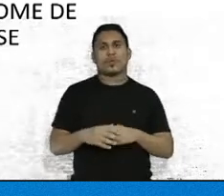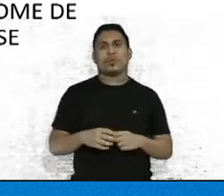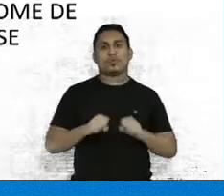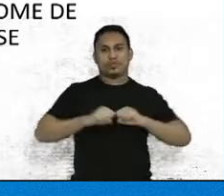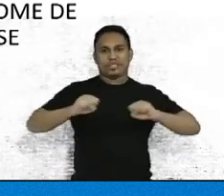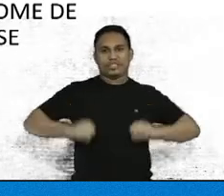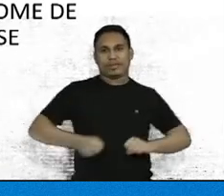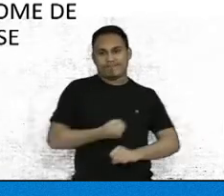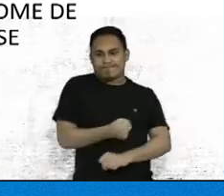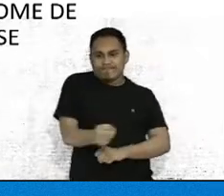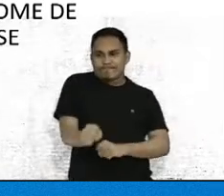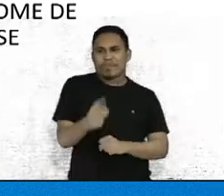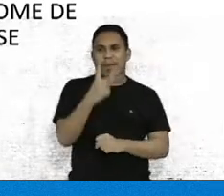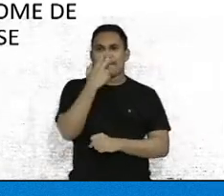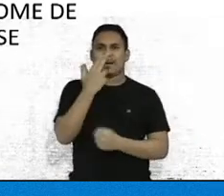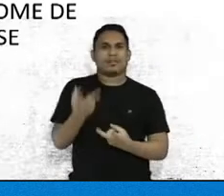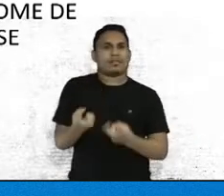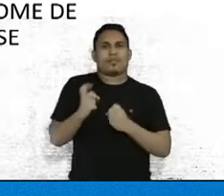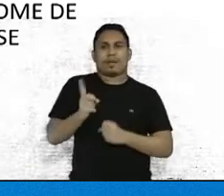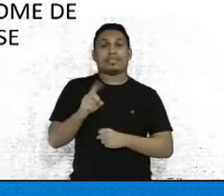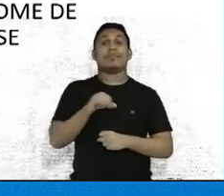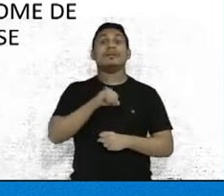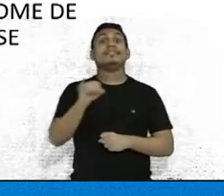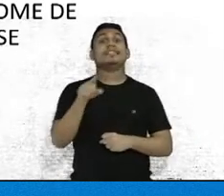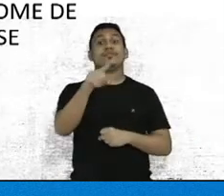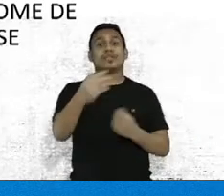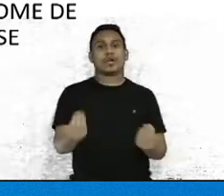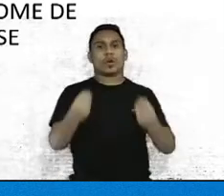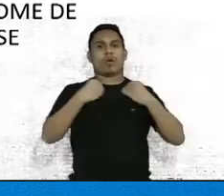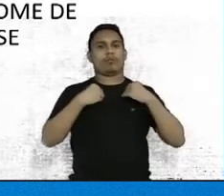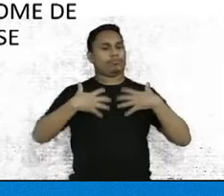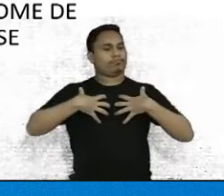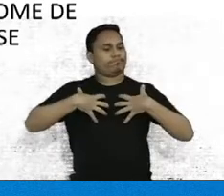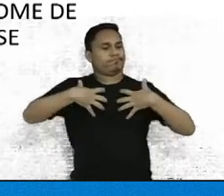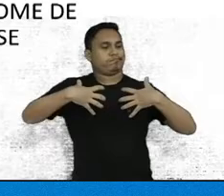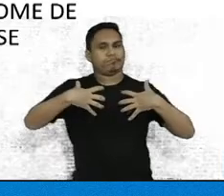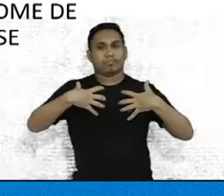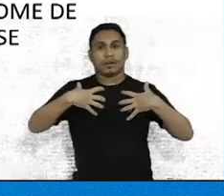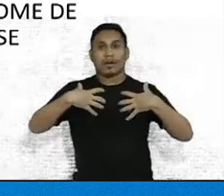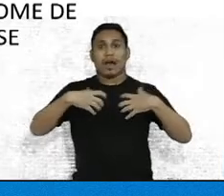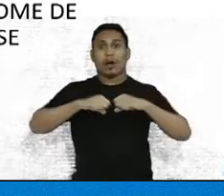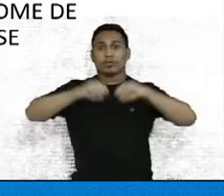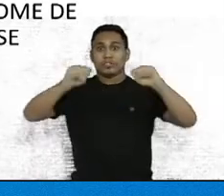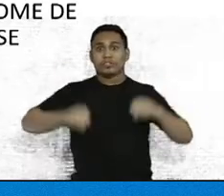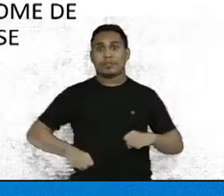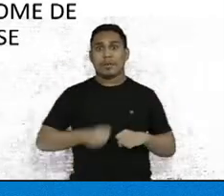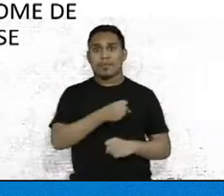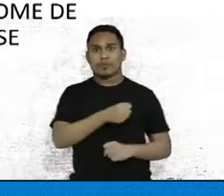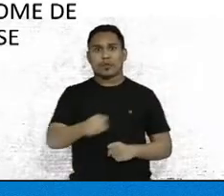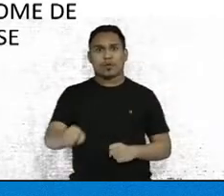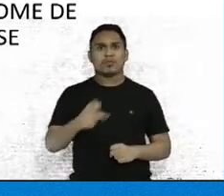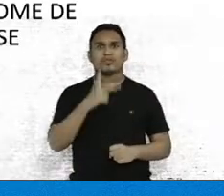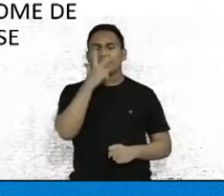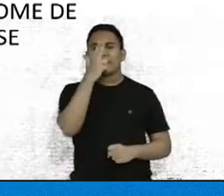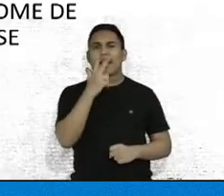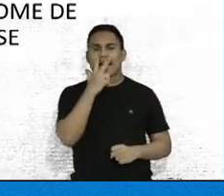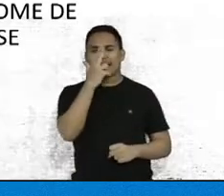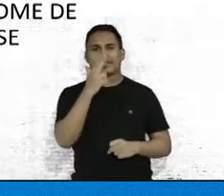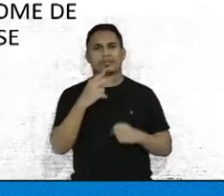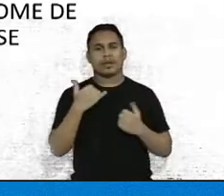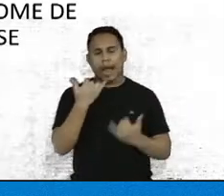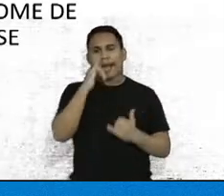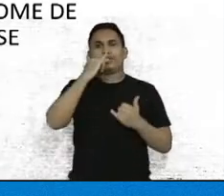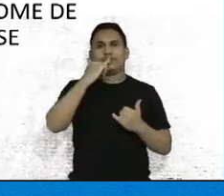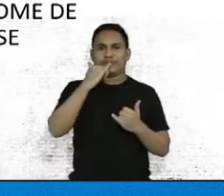e você coloca uma prótesezona de silicone e, de repente, o nosso sistema imunológico ele pode se ativar pela presença